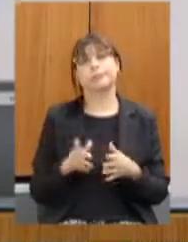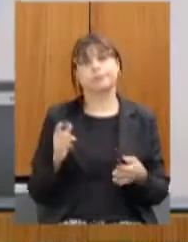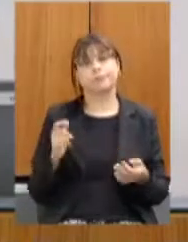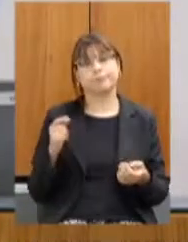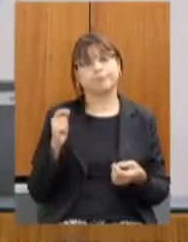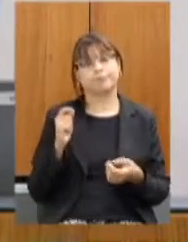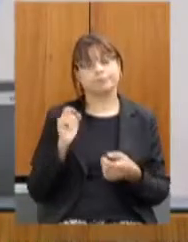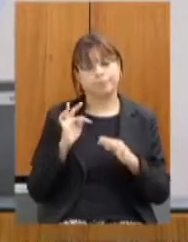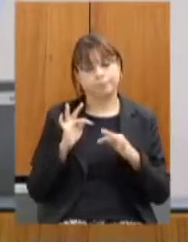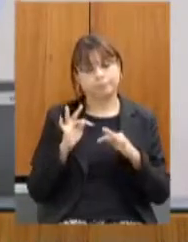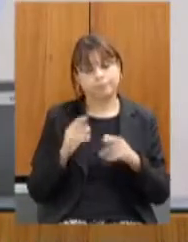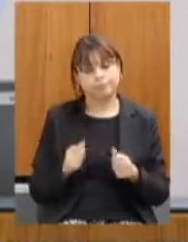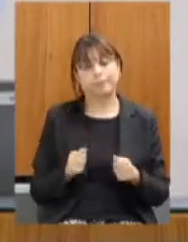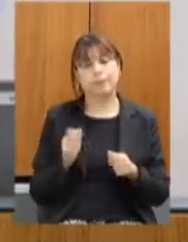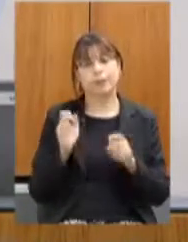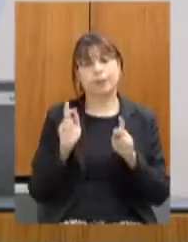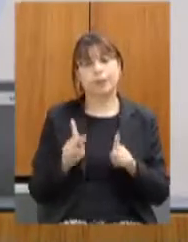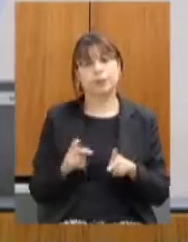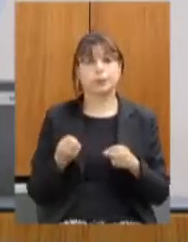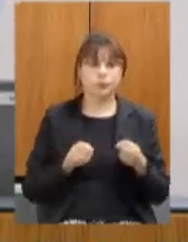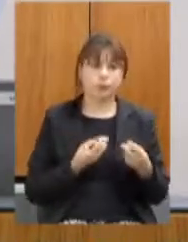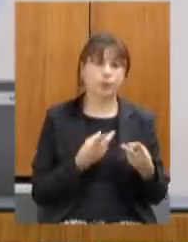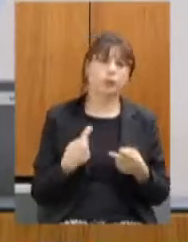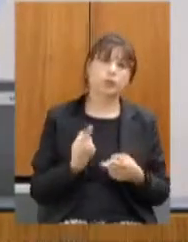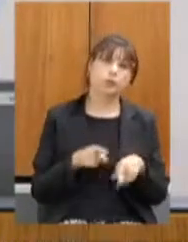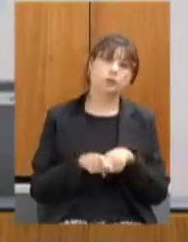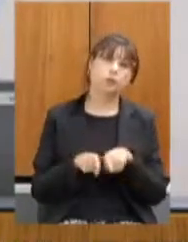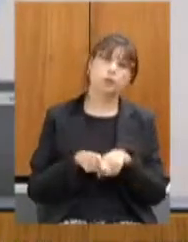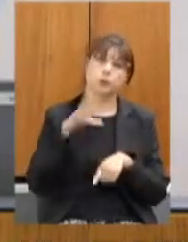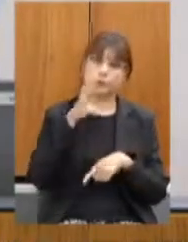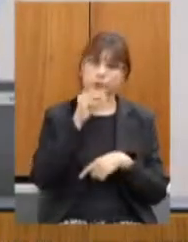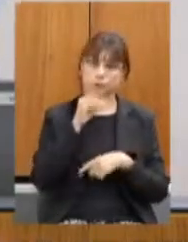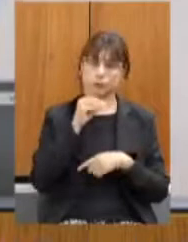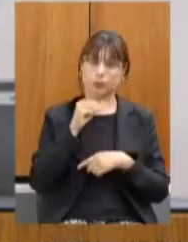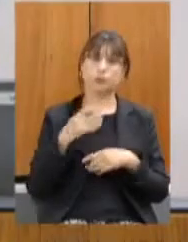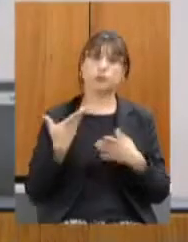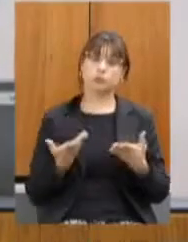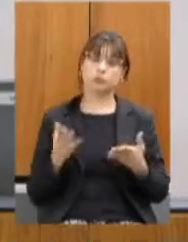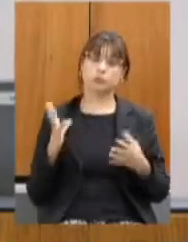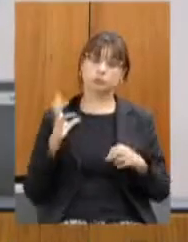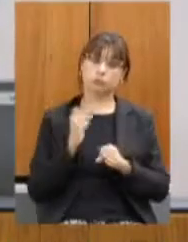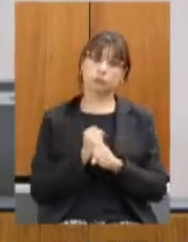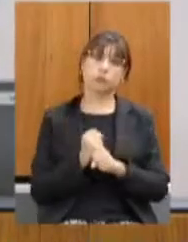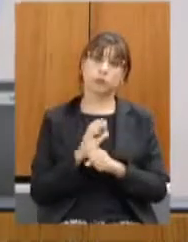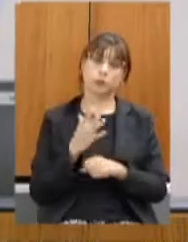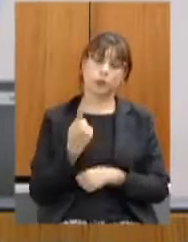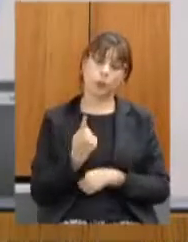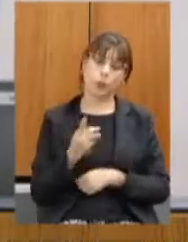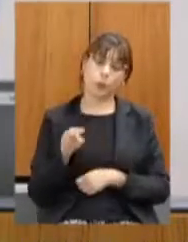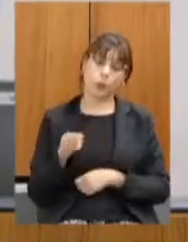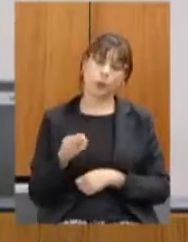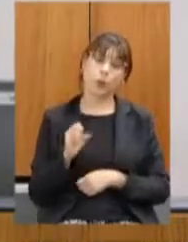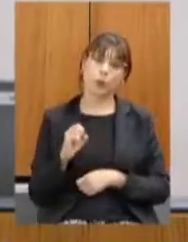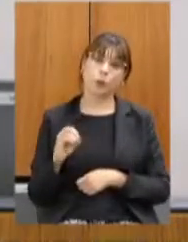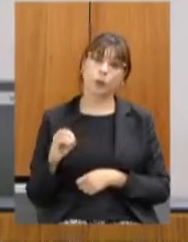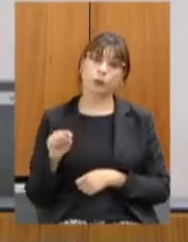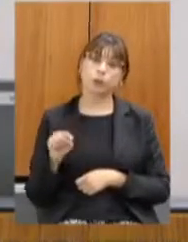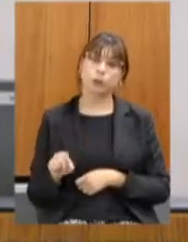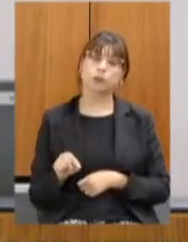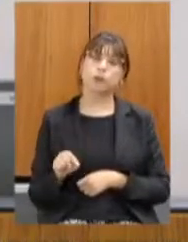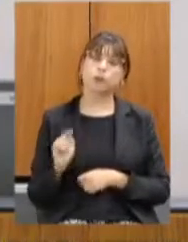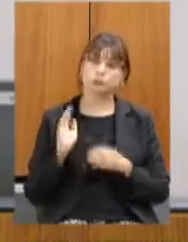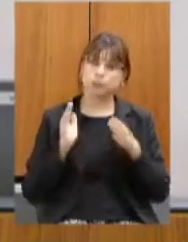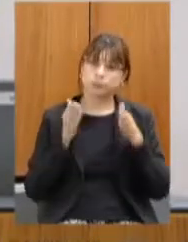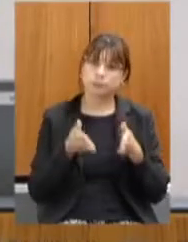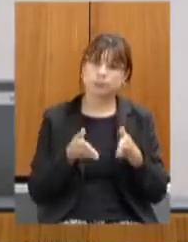dos demais fornecedores e prestadores de serviço deste valor em média 1 milhão e 800 mil são destinados ao